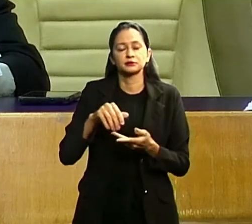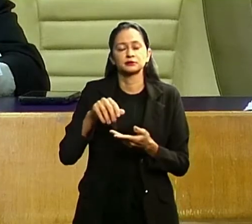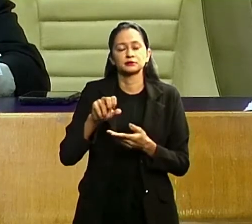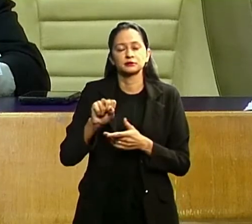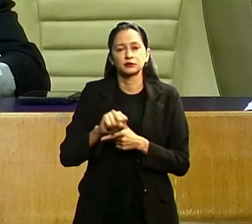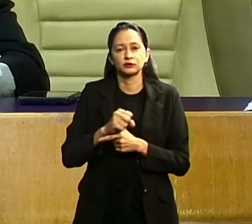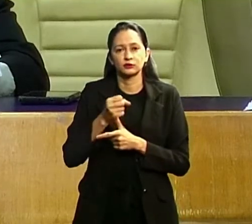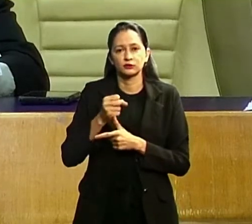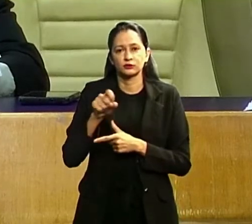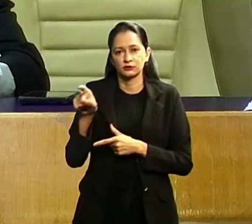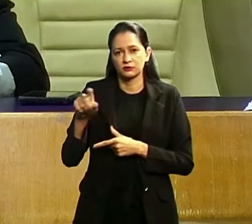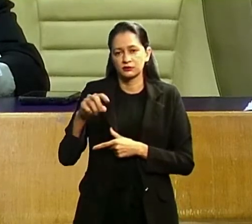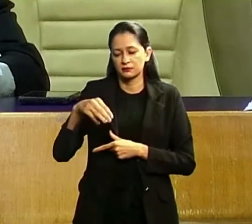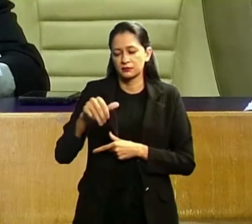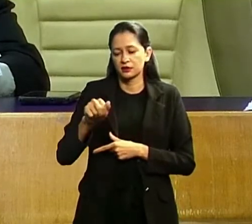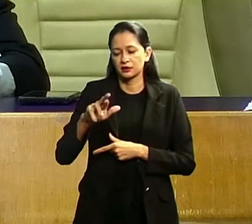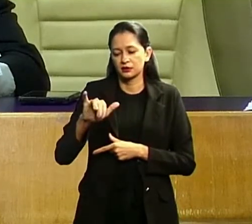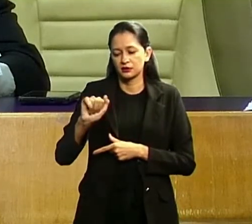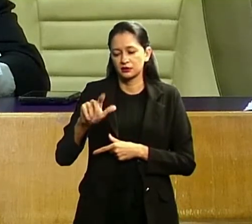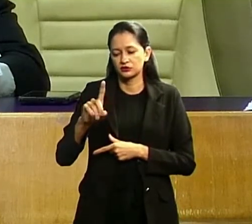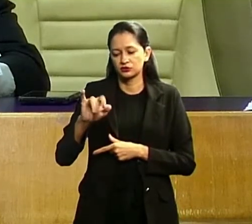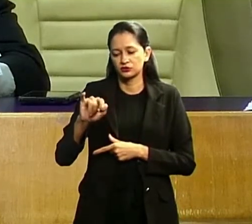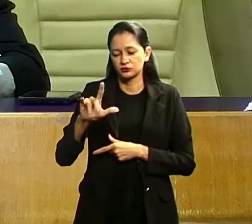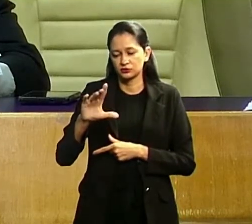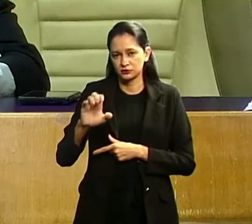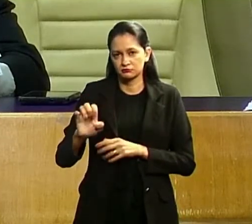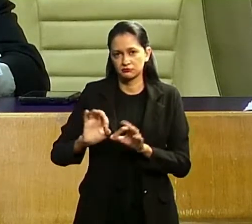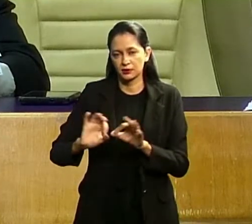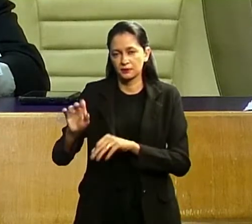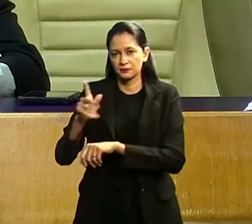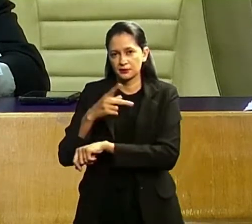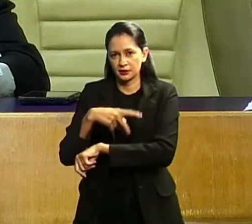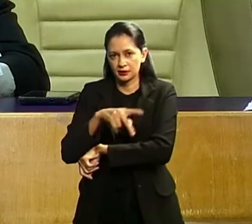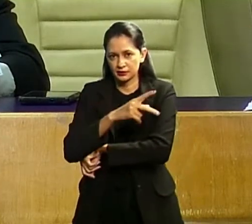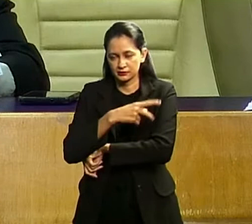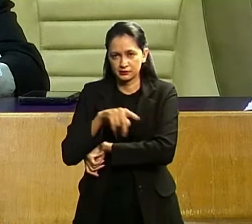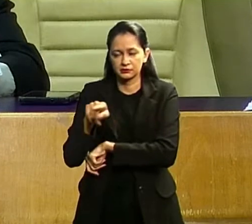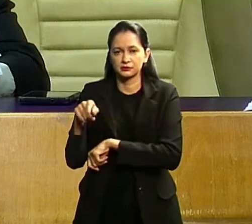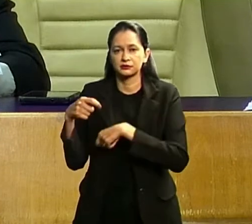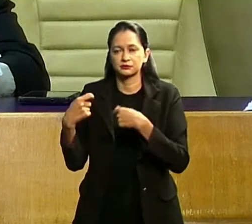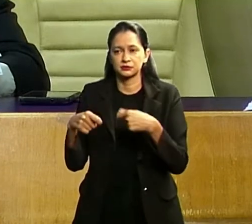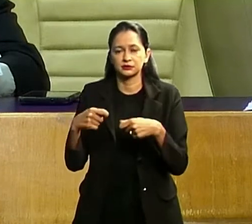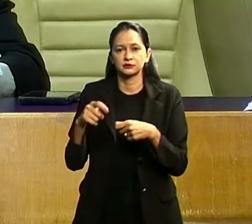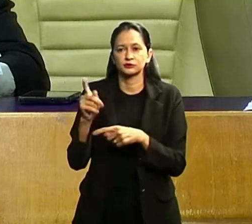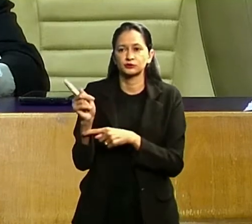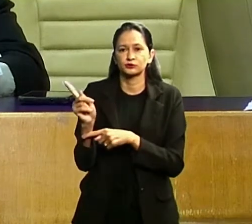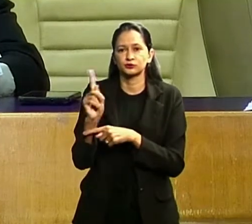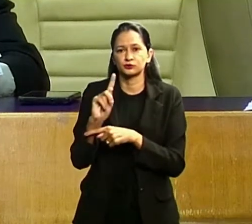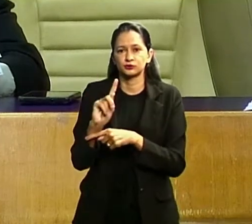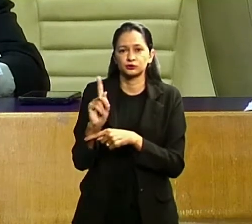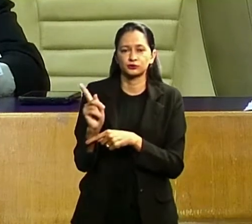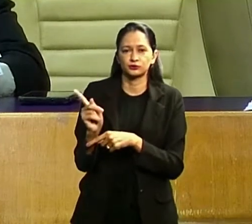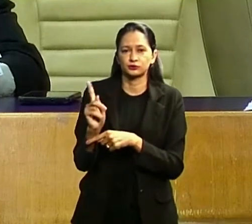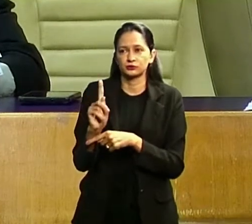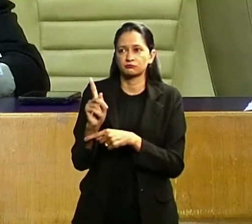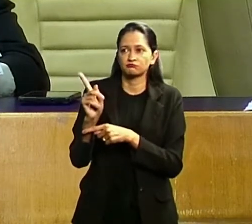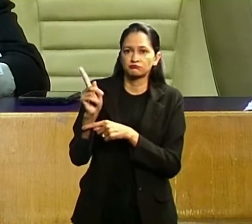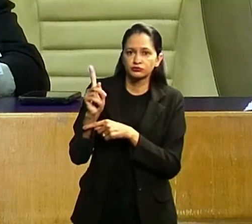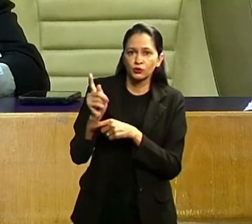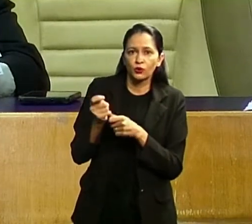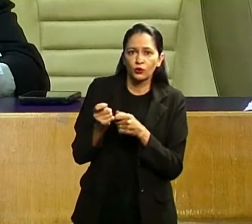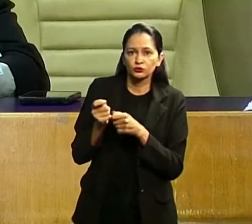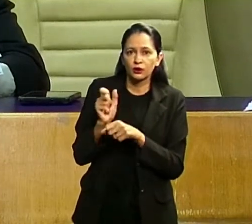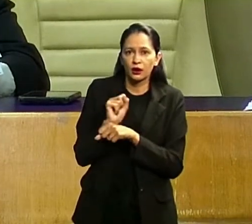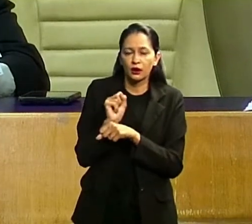Dilce. Implantar redutores de velocidade em torno da Praça Santa Terezinha, localizada na Vila Maria Dilce. A